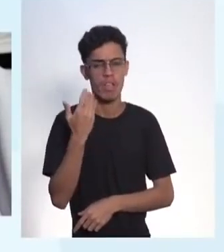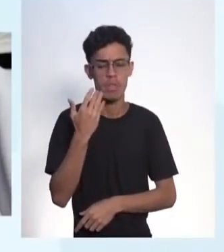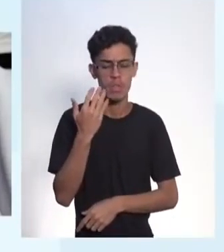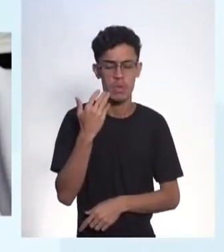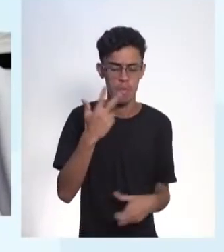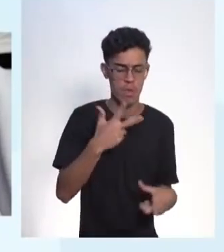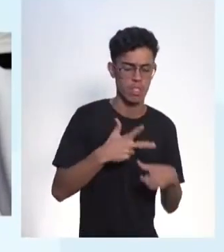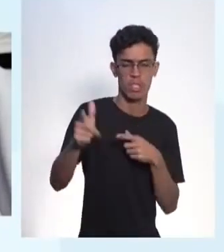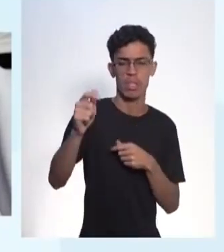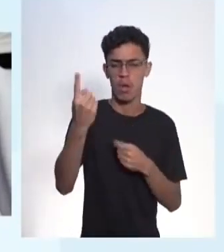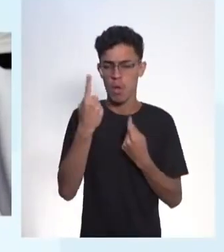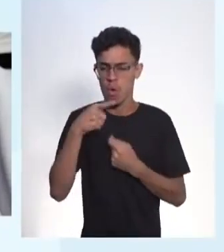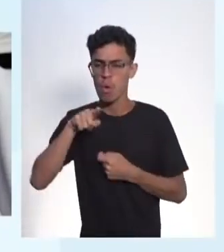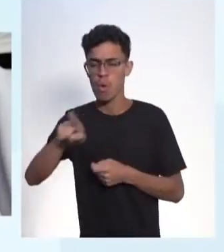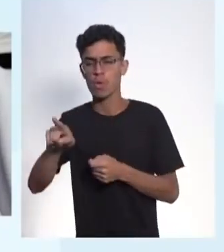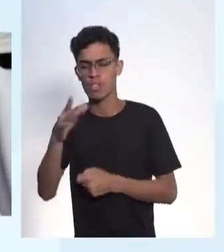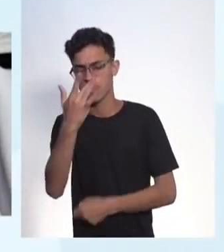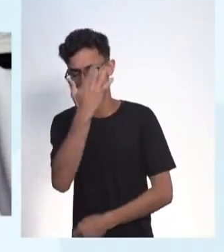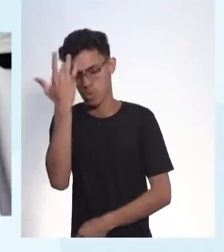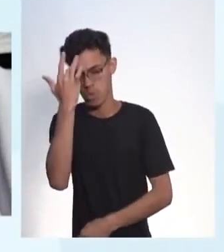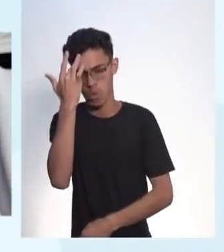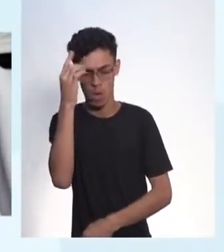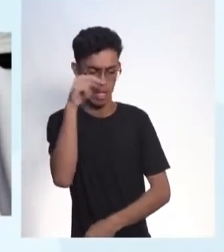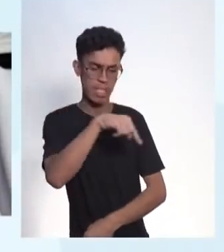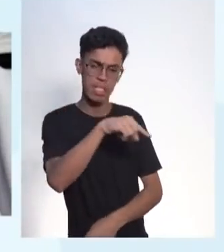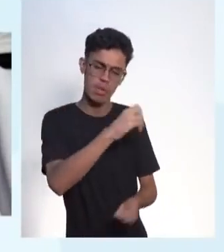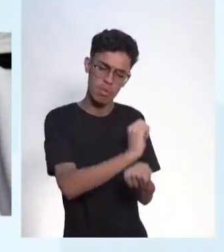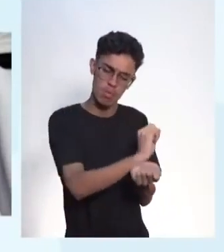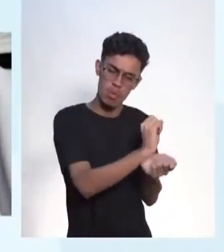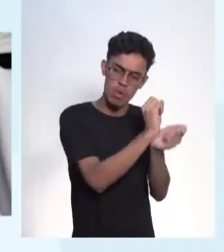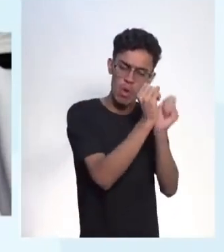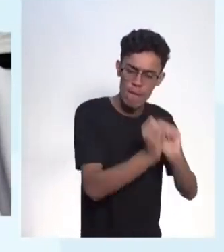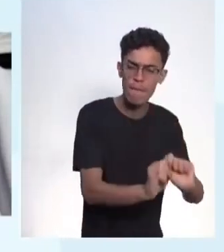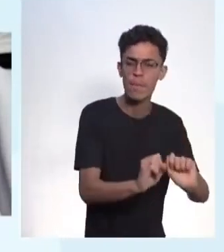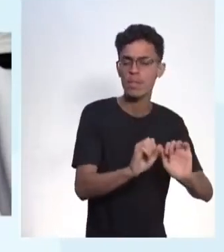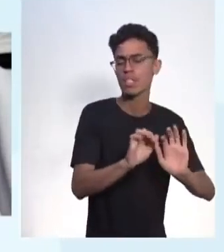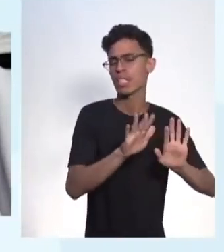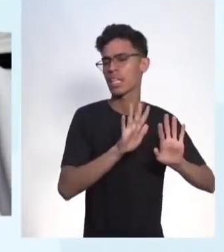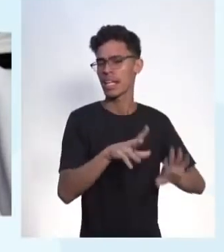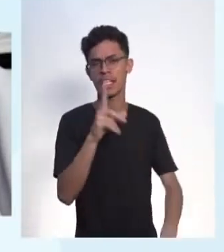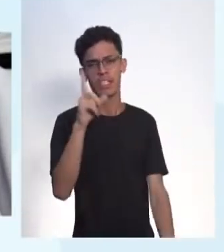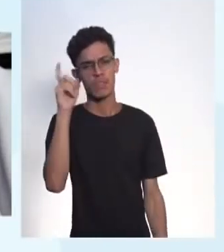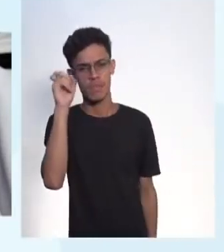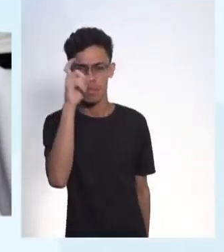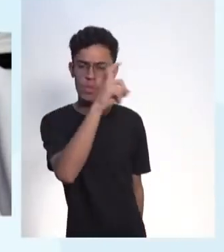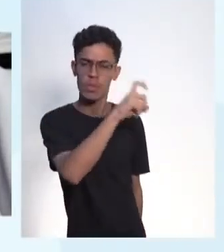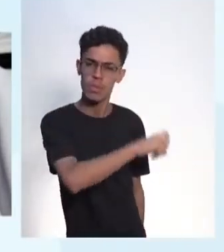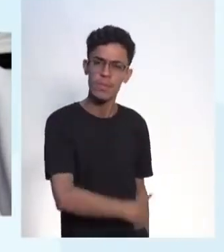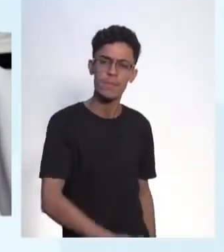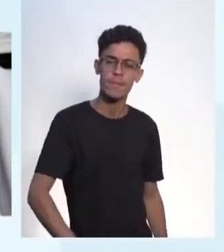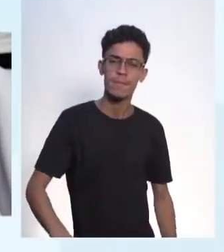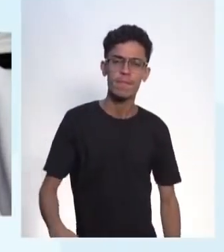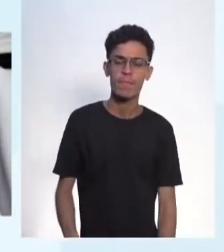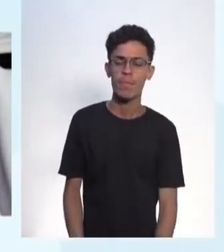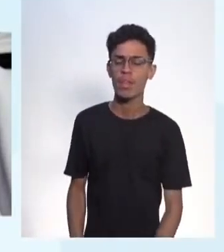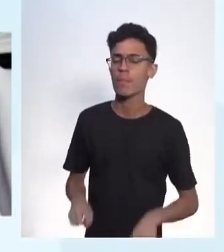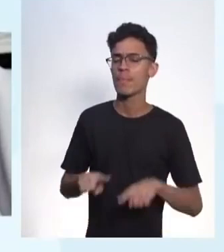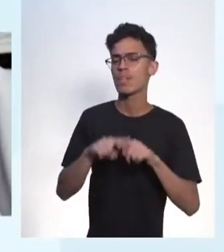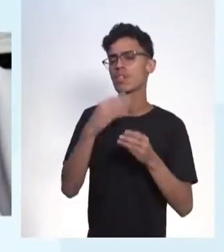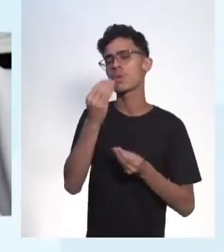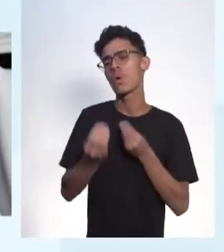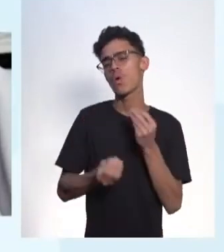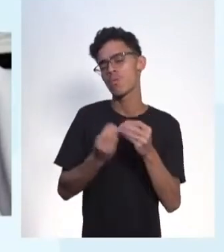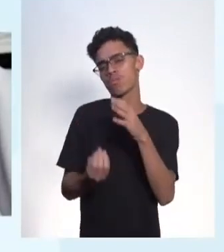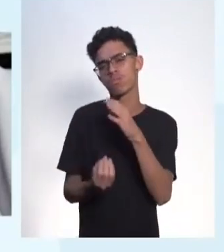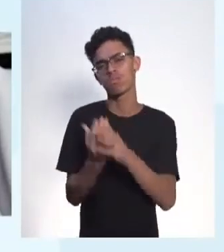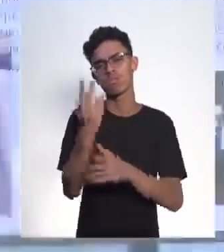os próprios quilombolas. Mas, para nos explicar sobre a origem da capoeira